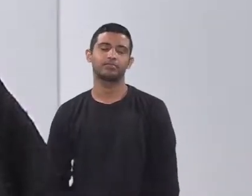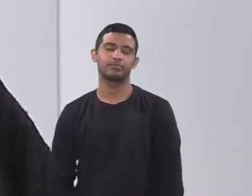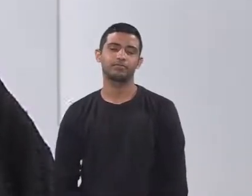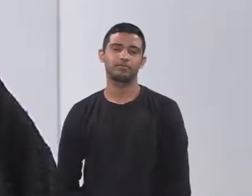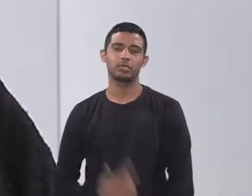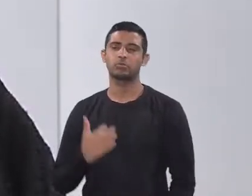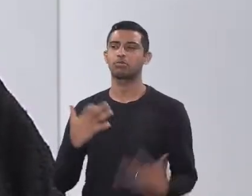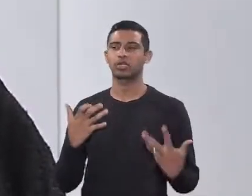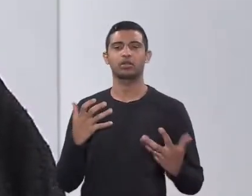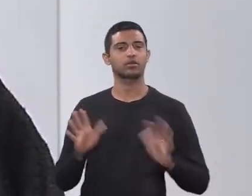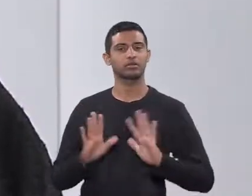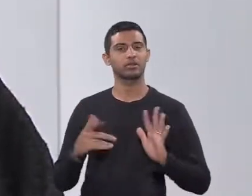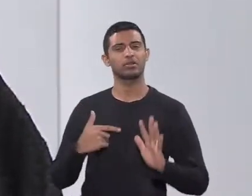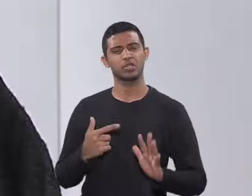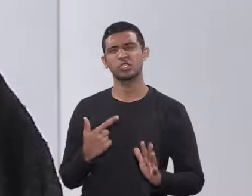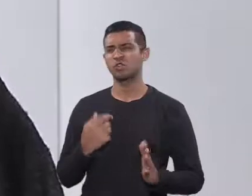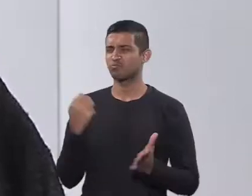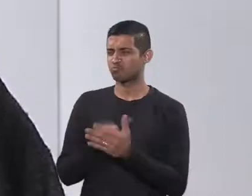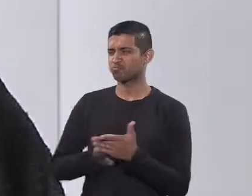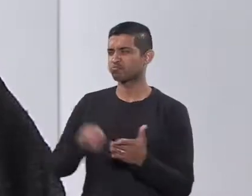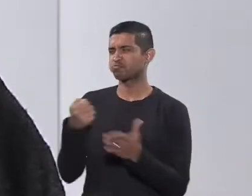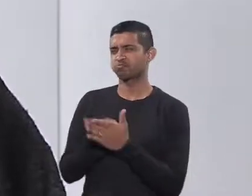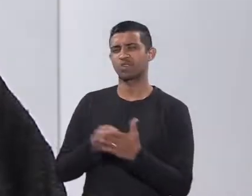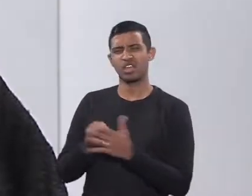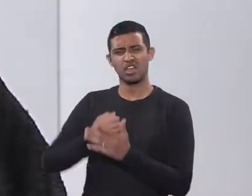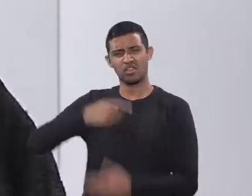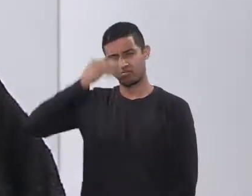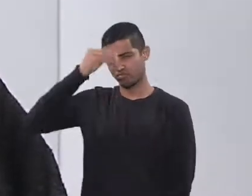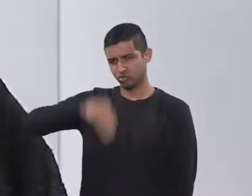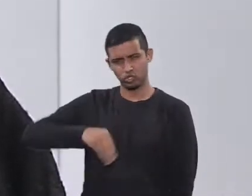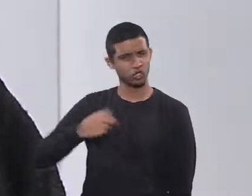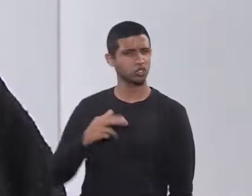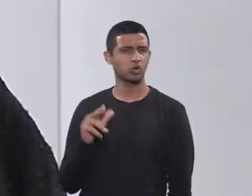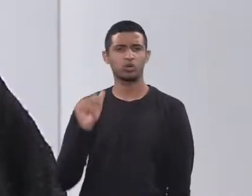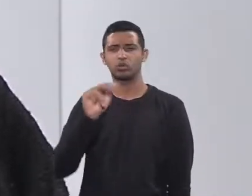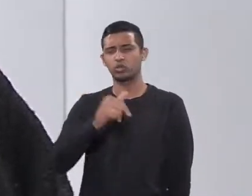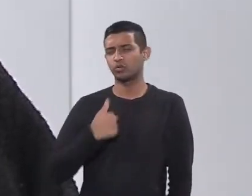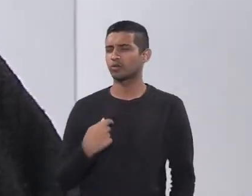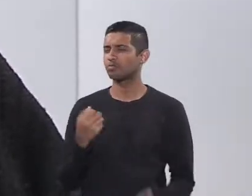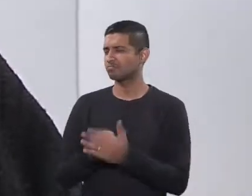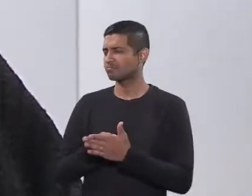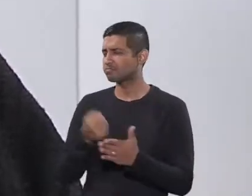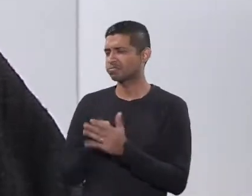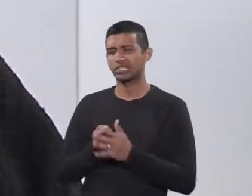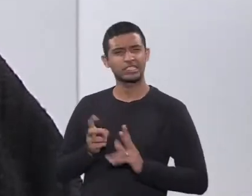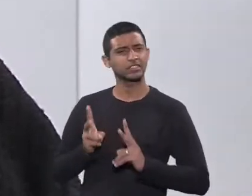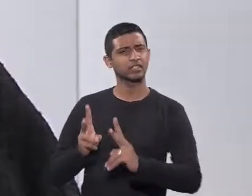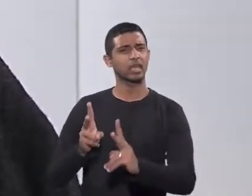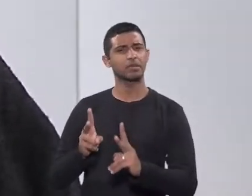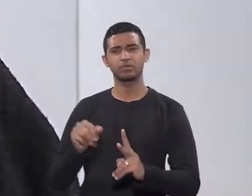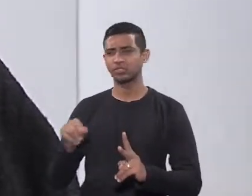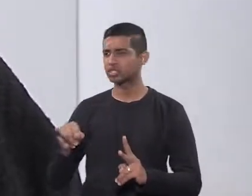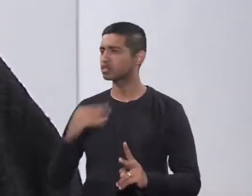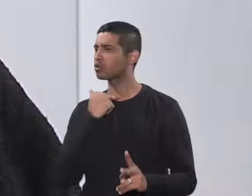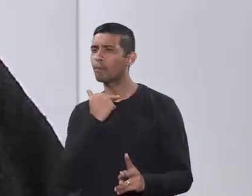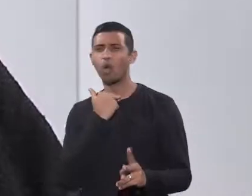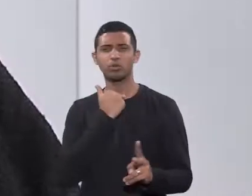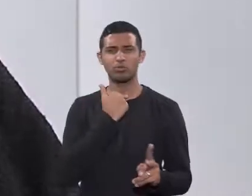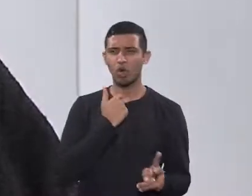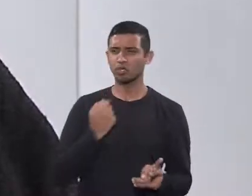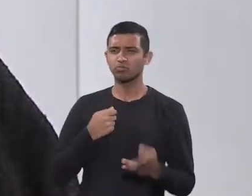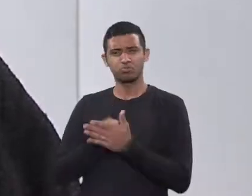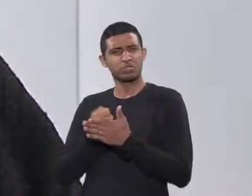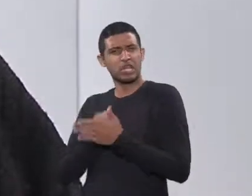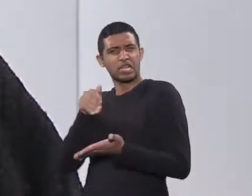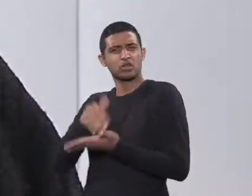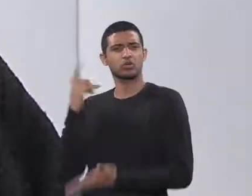Eu sou uma pessoa de briga, de luta, nunca desisti. Eu insistia sempre, quanto mais não podia, mais